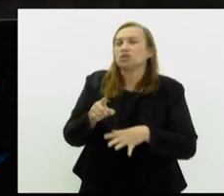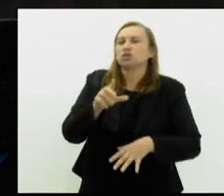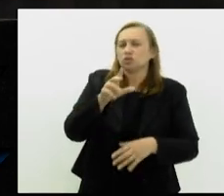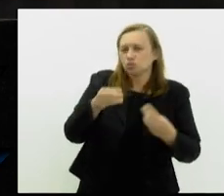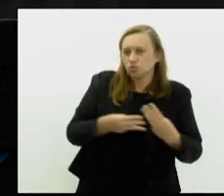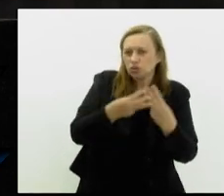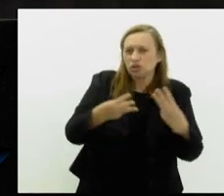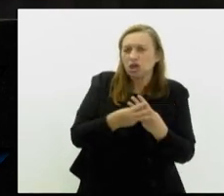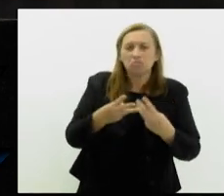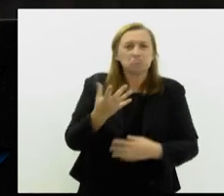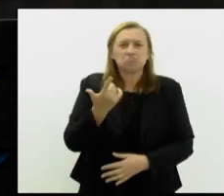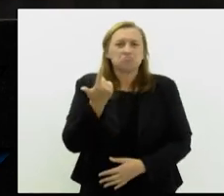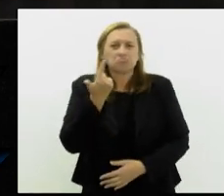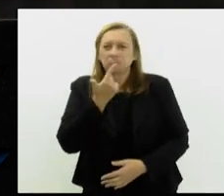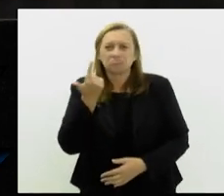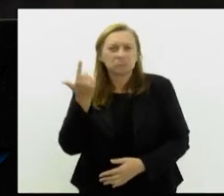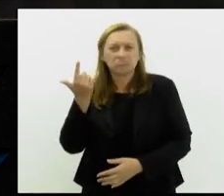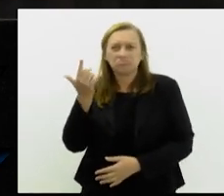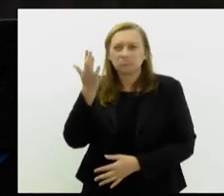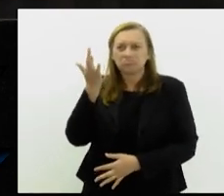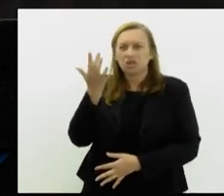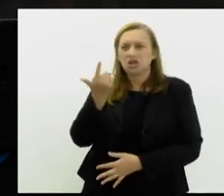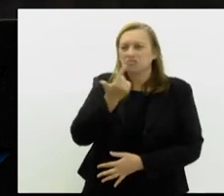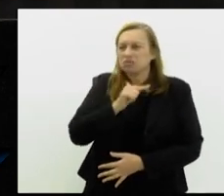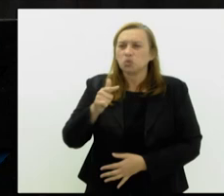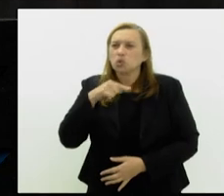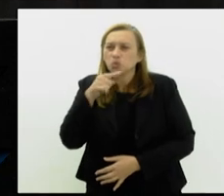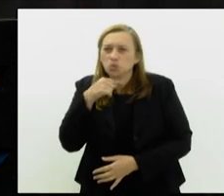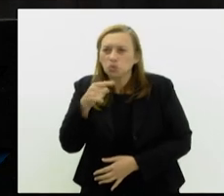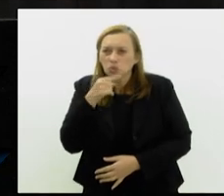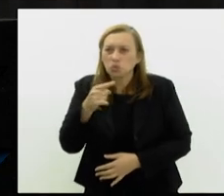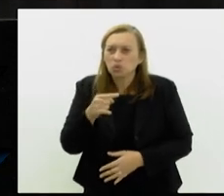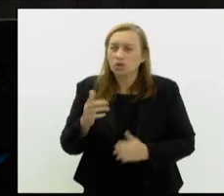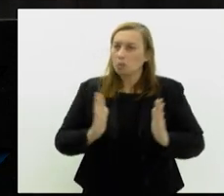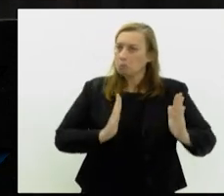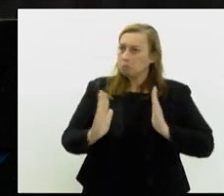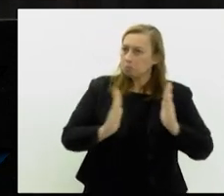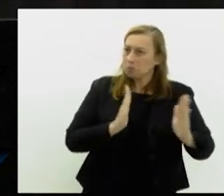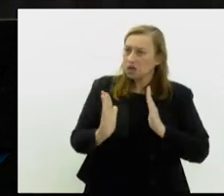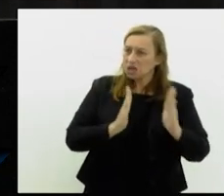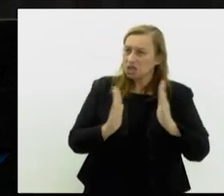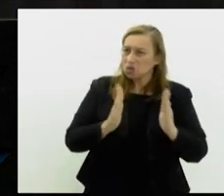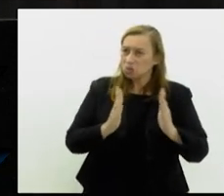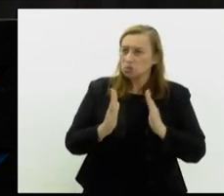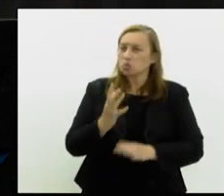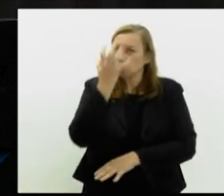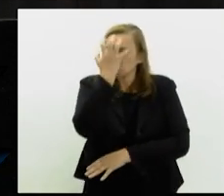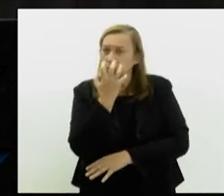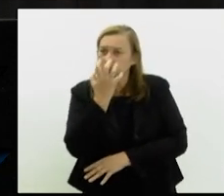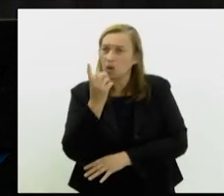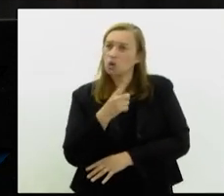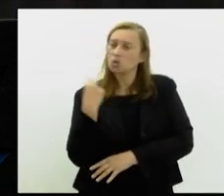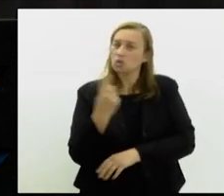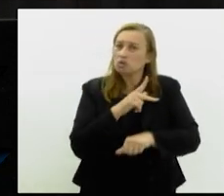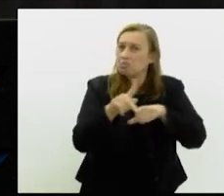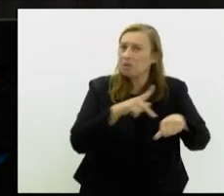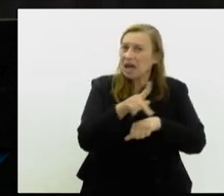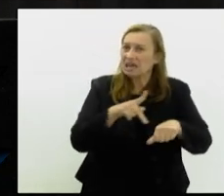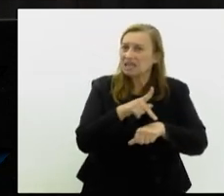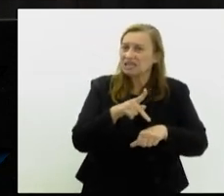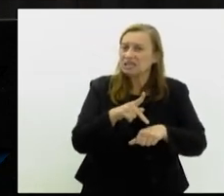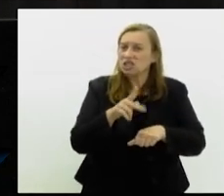nos próximos meses nós ingressemos numa fase dramática em nosso país que jamais